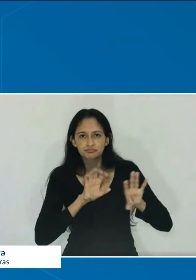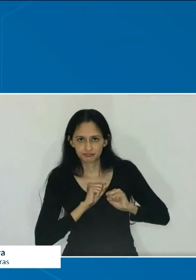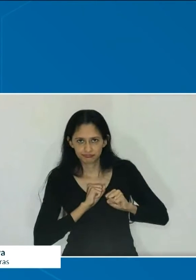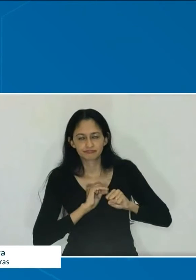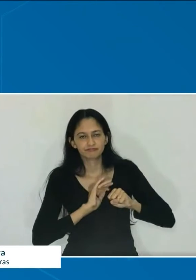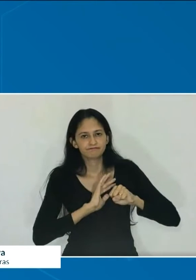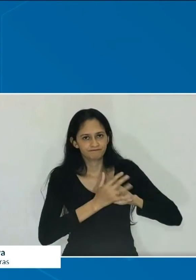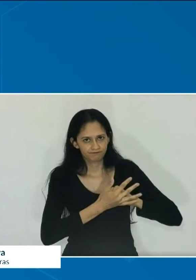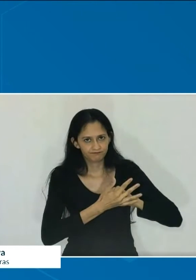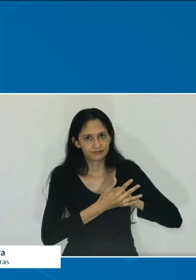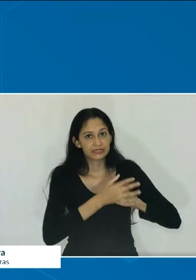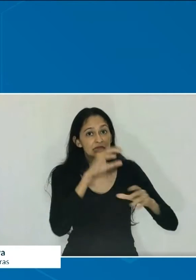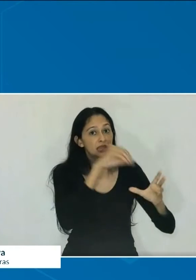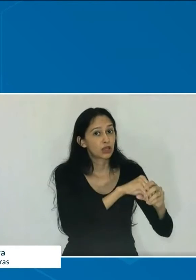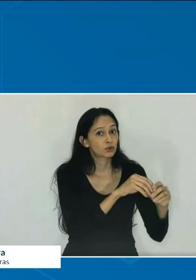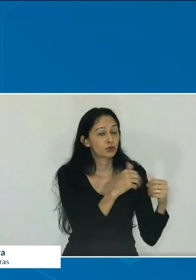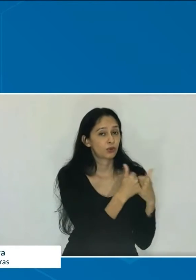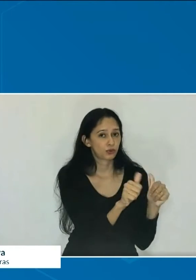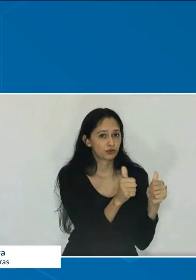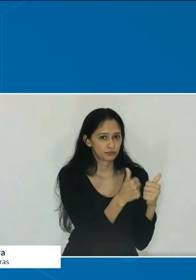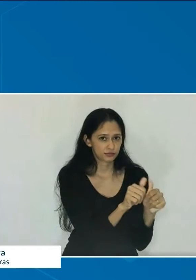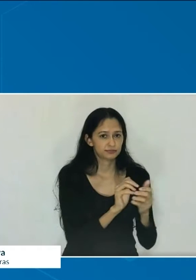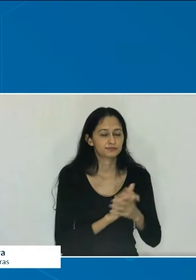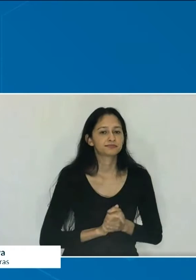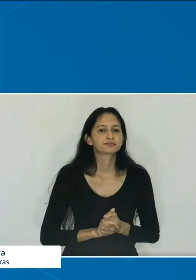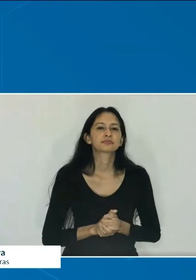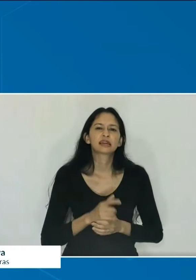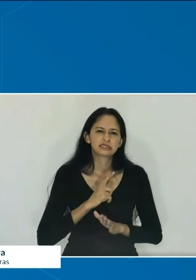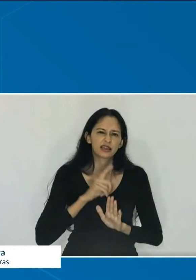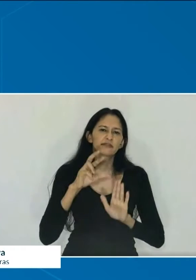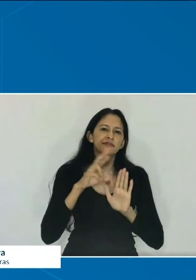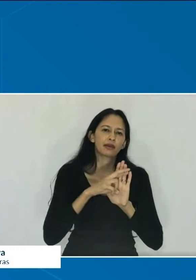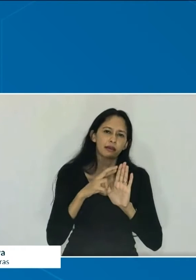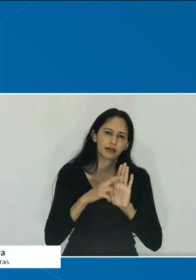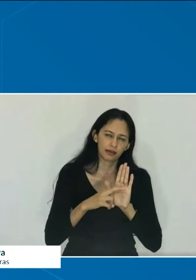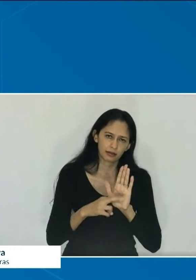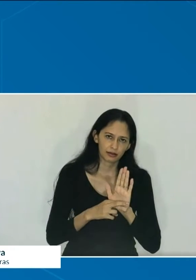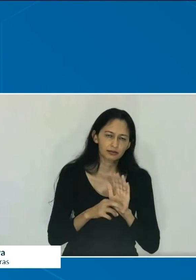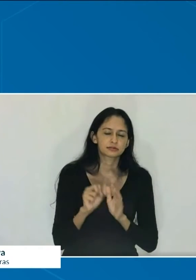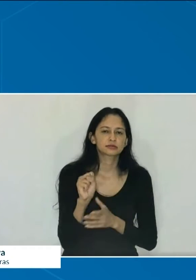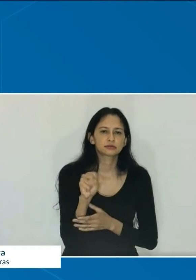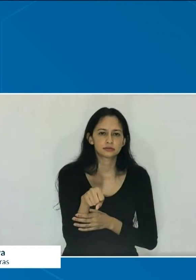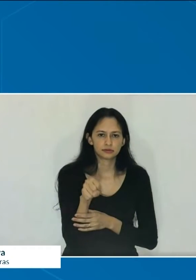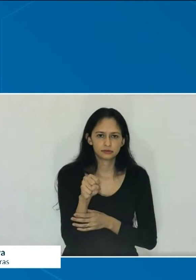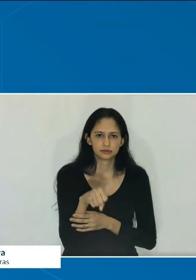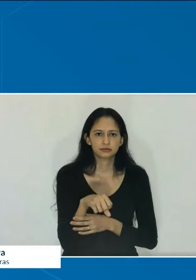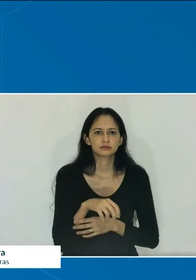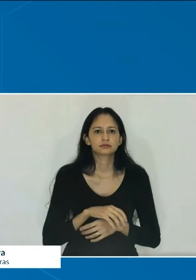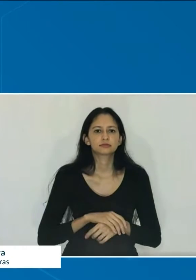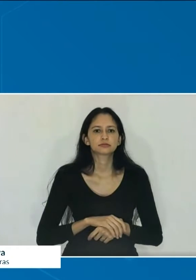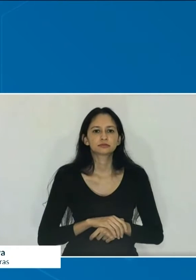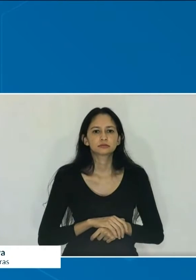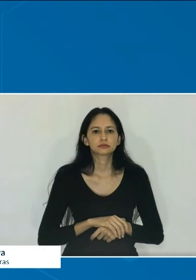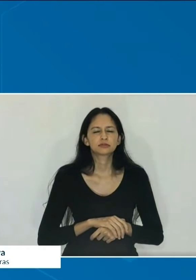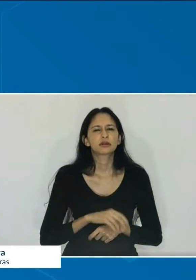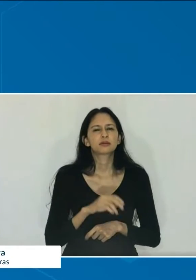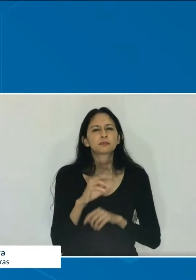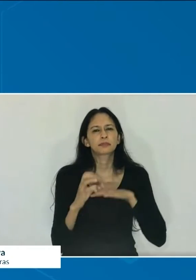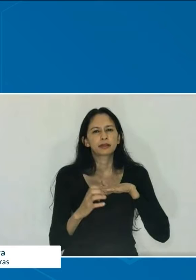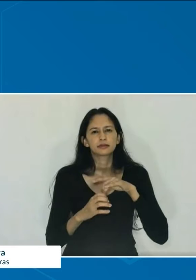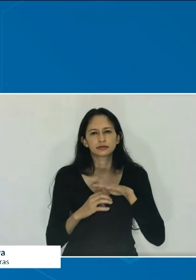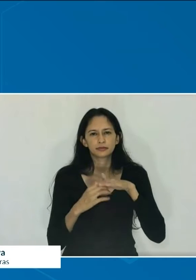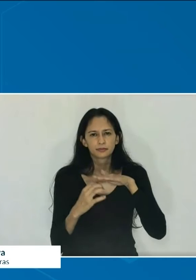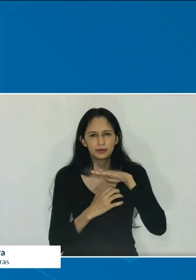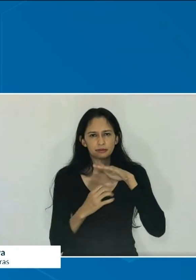o transporte público. Exatamente. Foram criadas algumas regras, a FETRASUL, ela criou